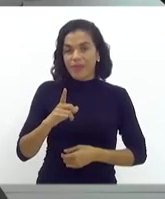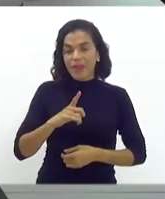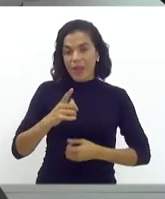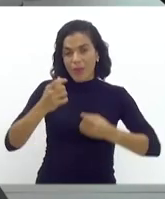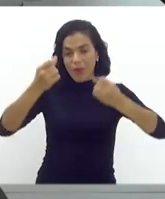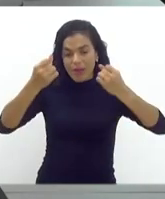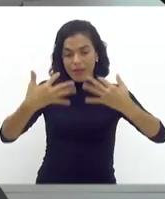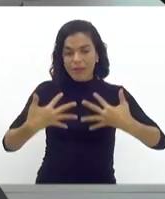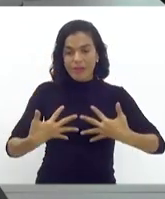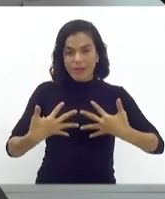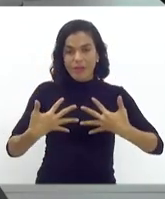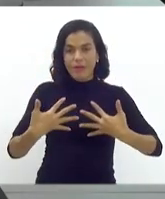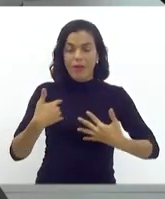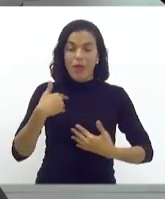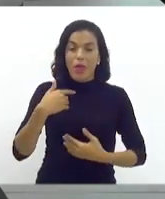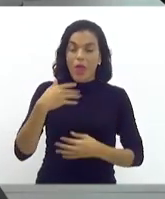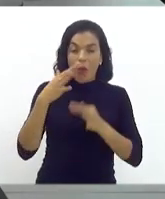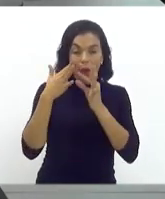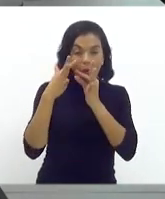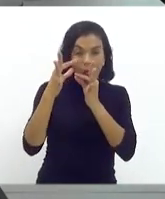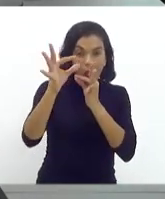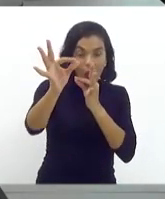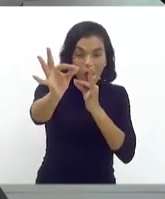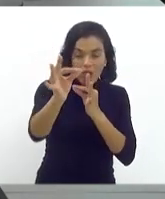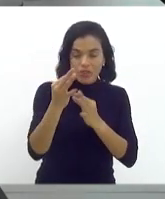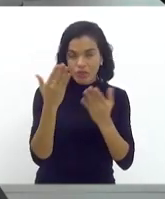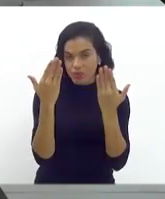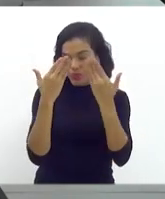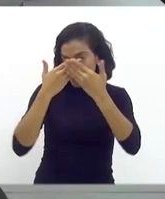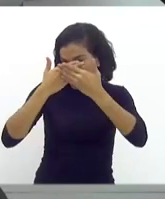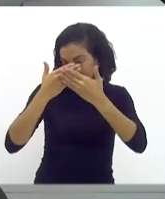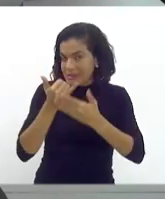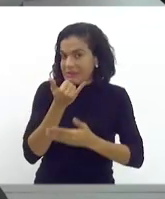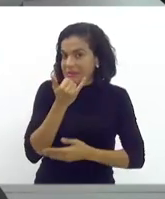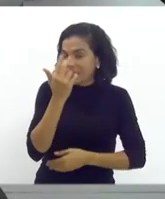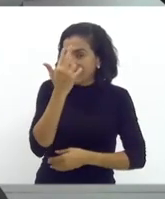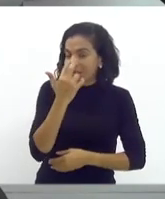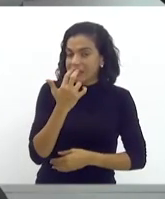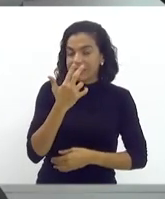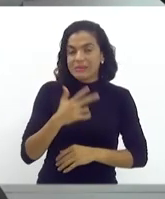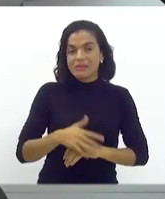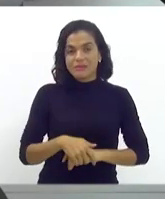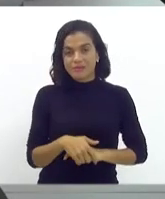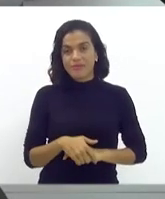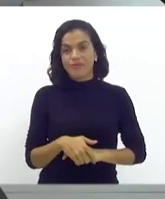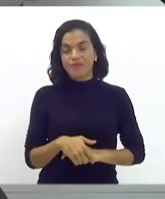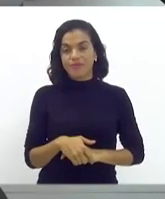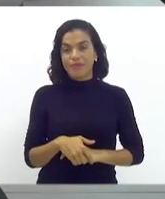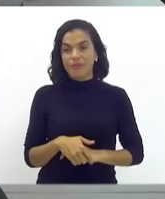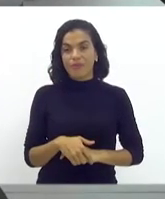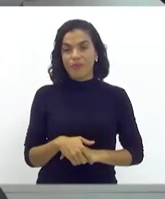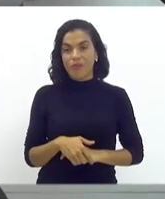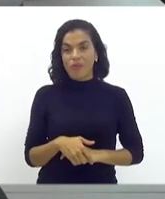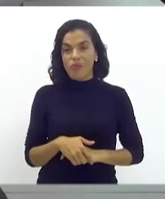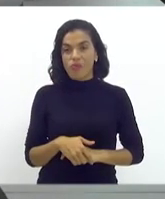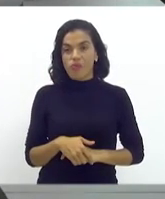eu não enxergo de longe né então me permite né existe uma